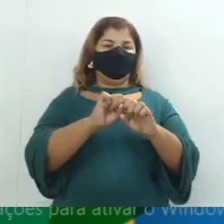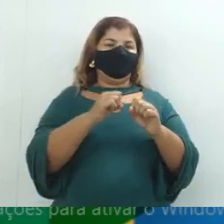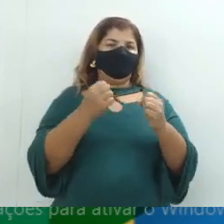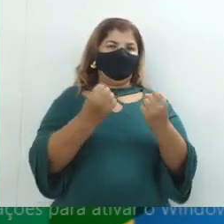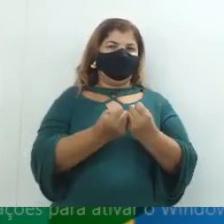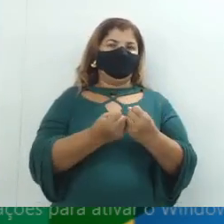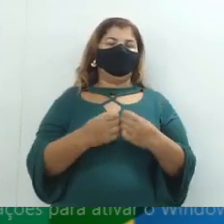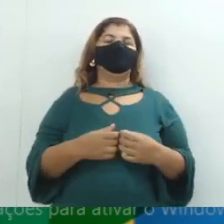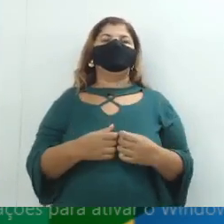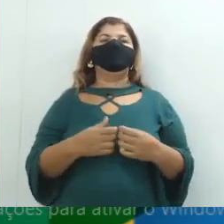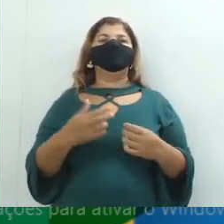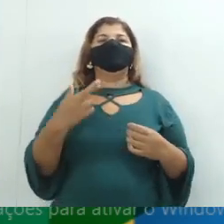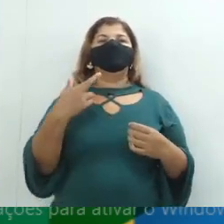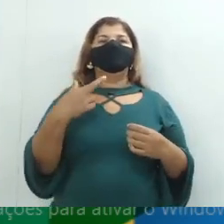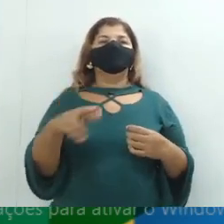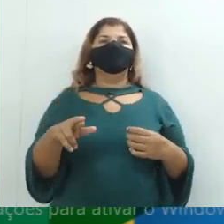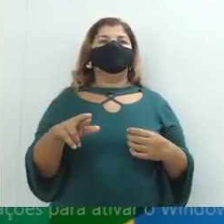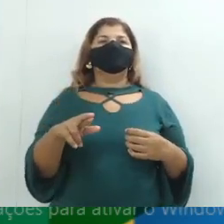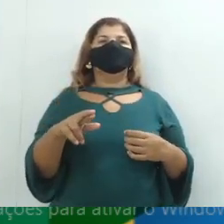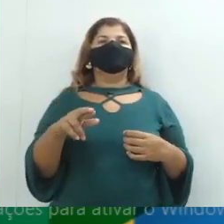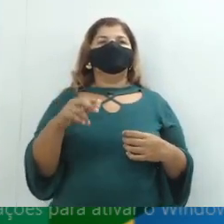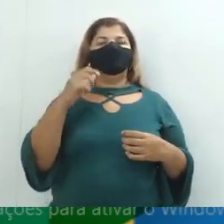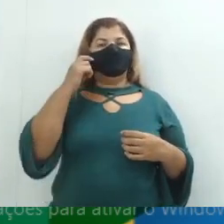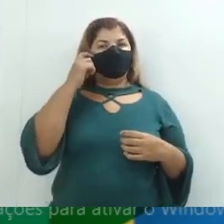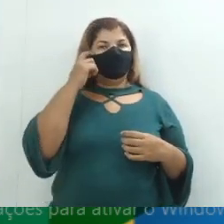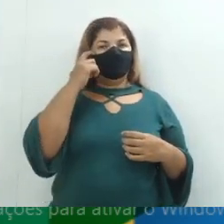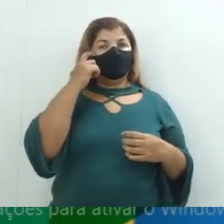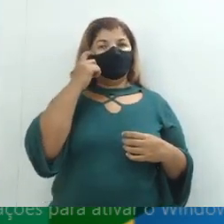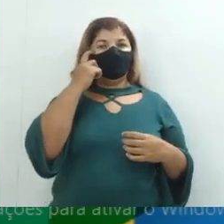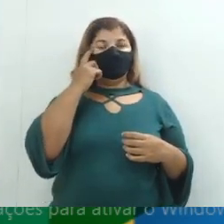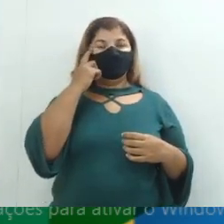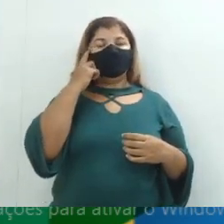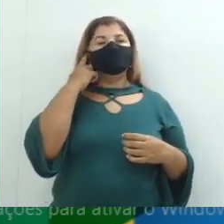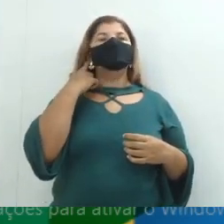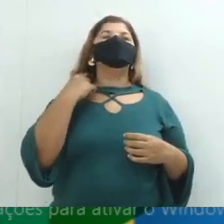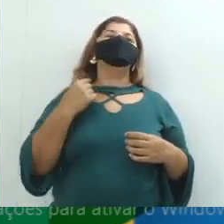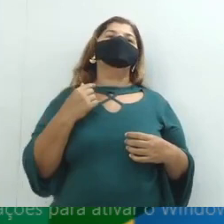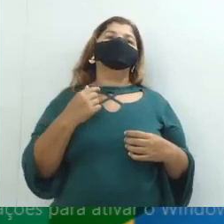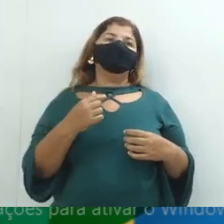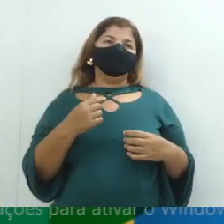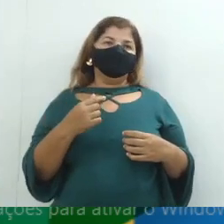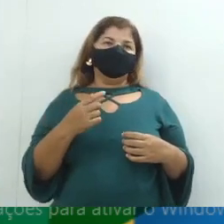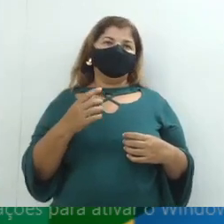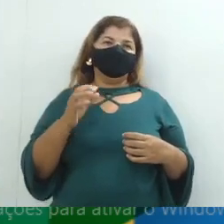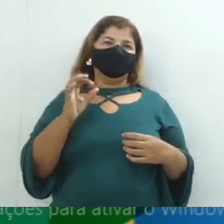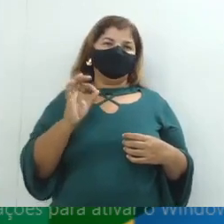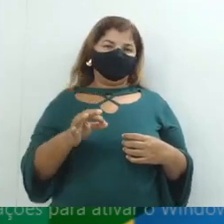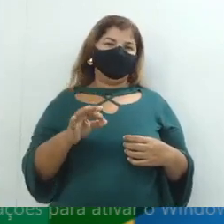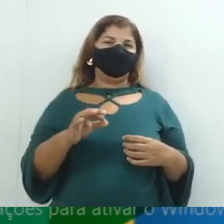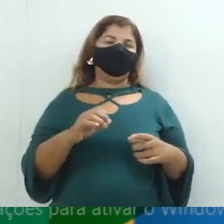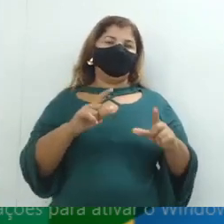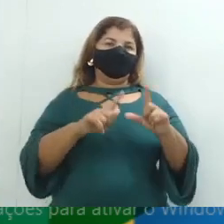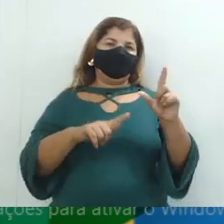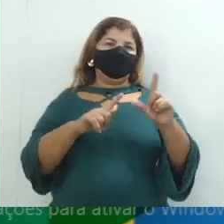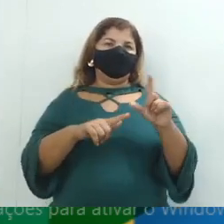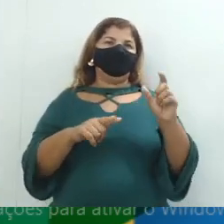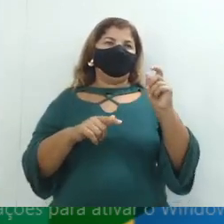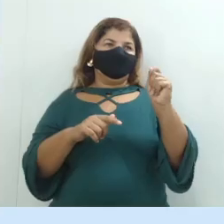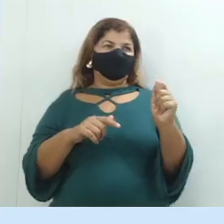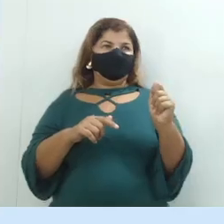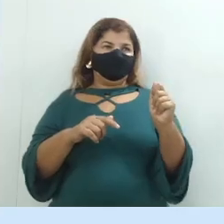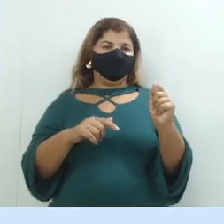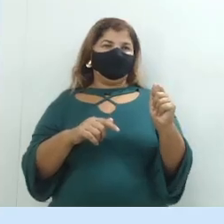A resposta para essa questão em 1, 2, 3, 4, 5. Está lá na letra A a